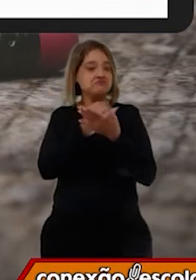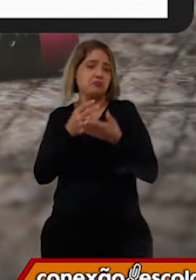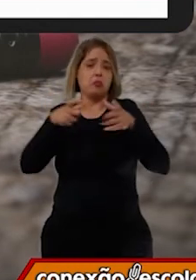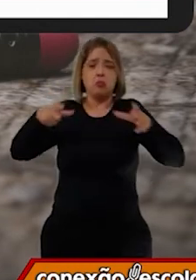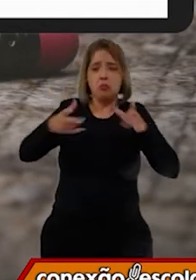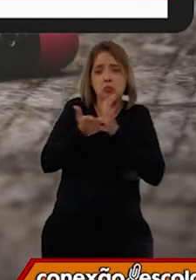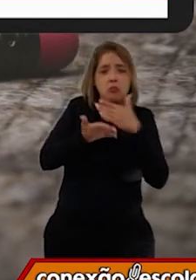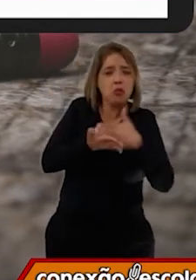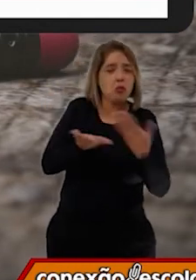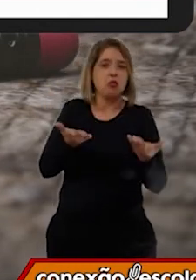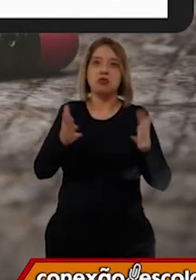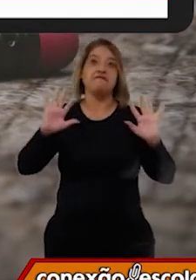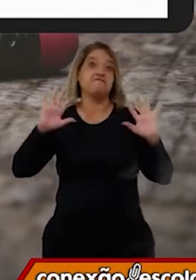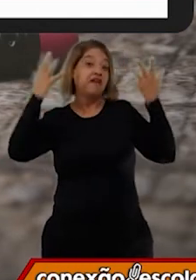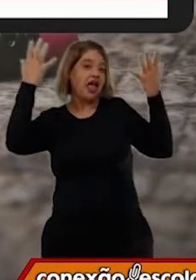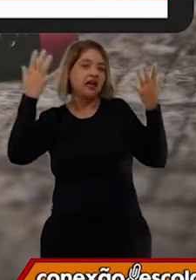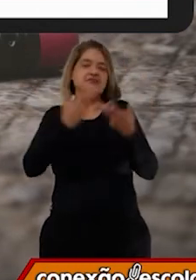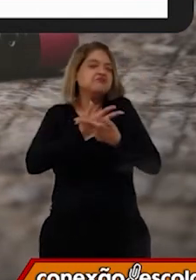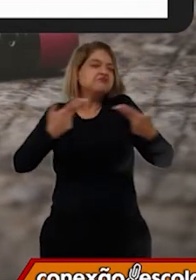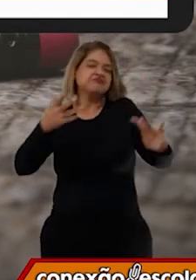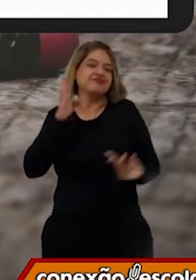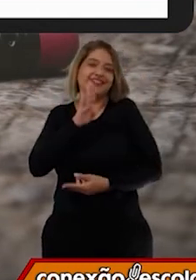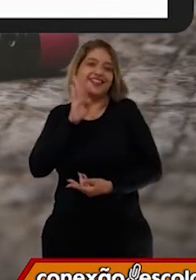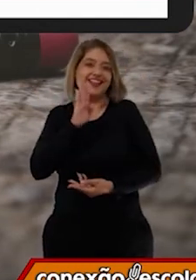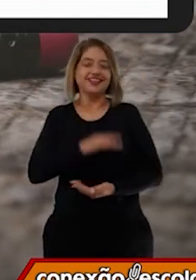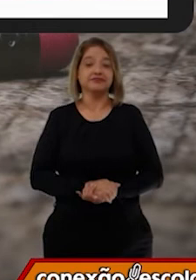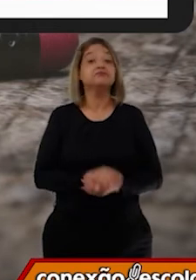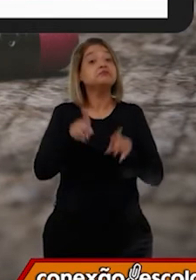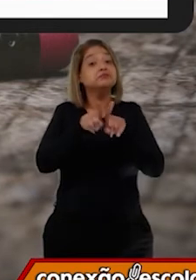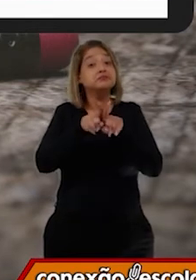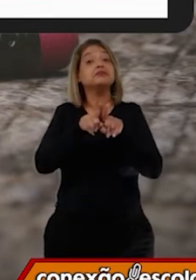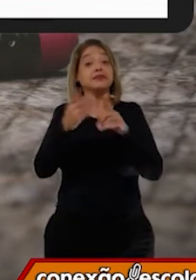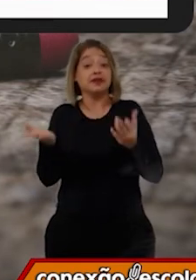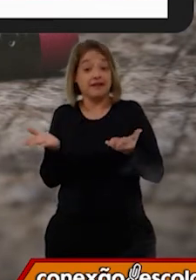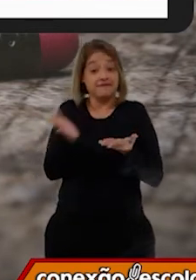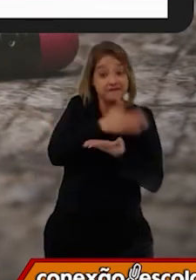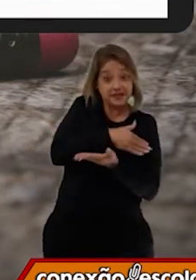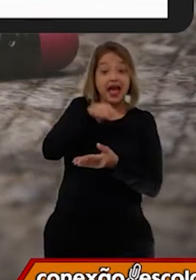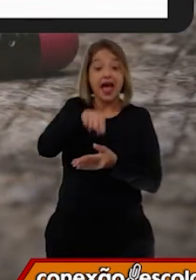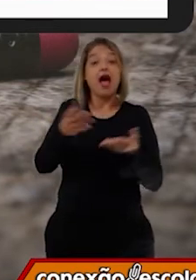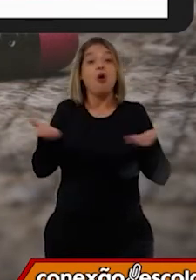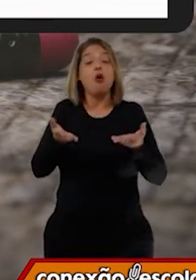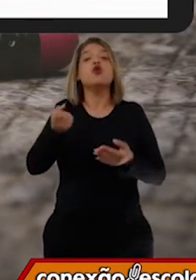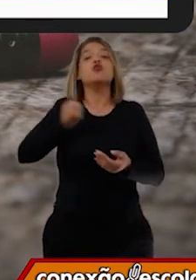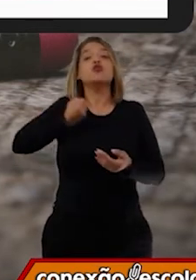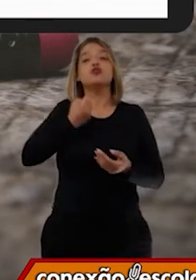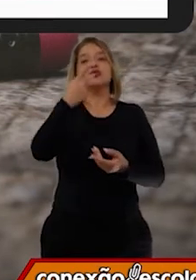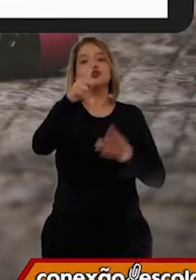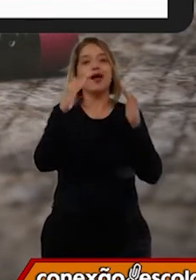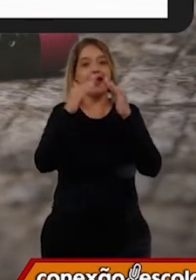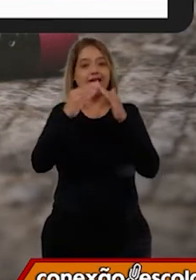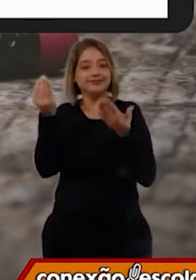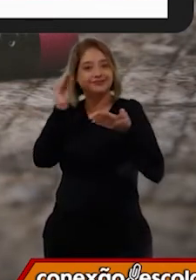aniversário. Vai ser muito legal isso. E o número da sua casa. na outra folha, né? A